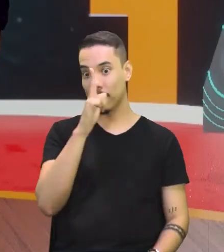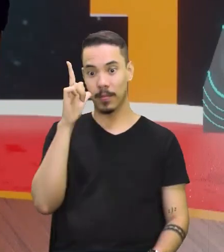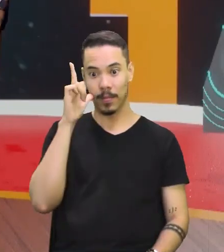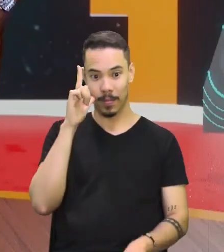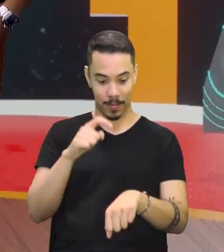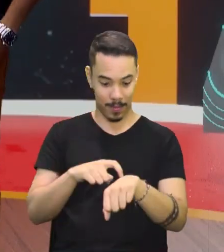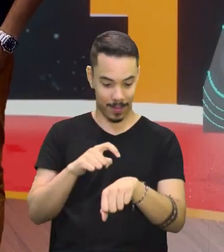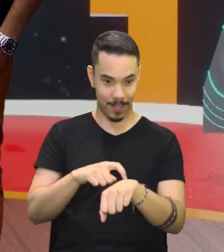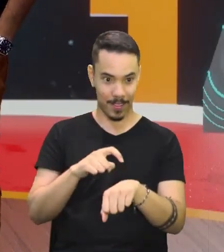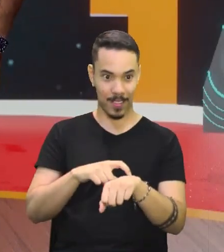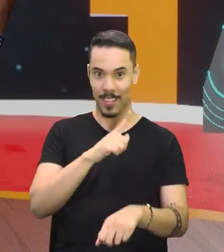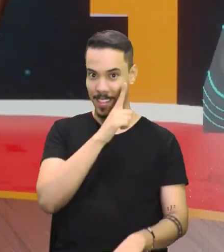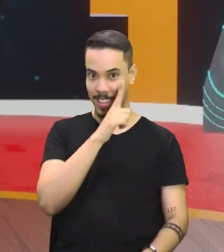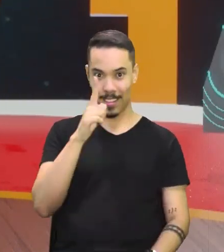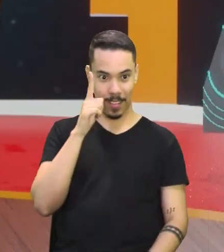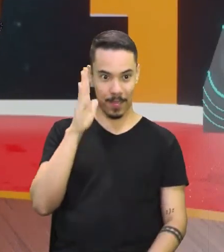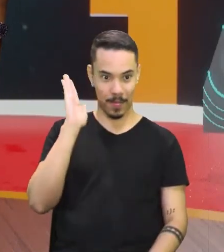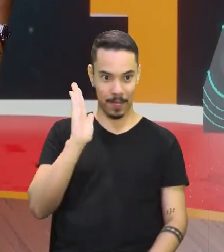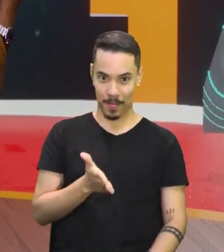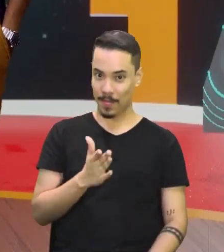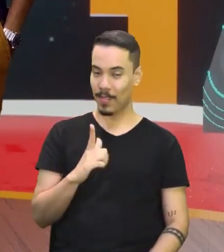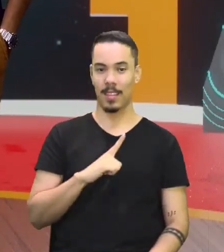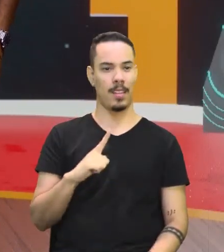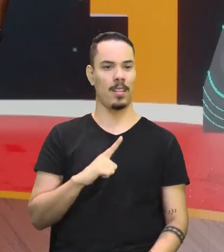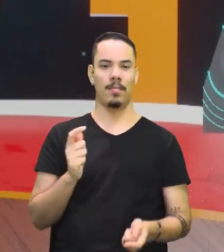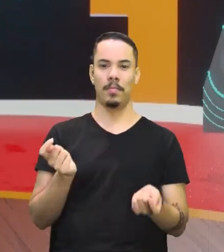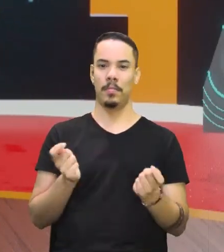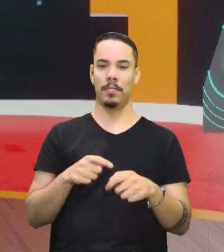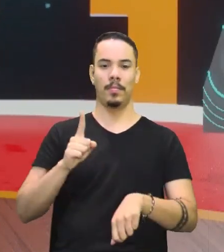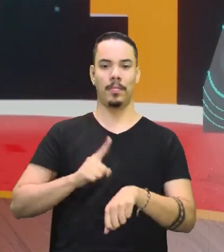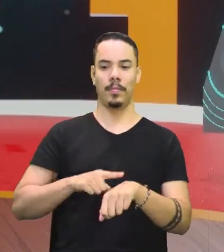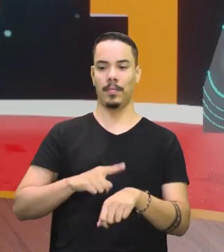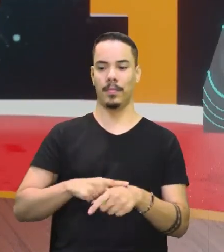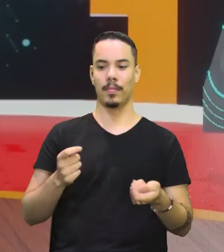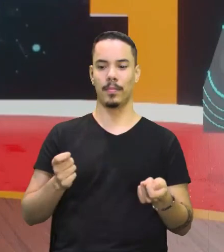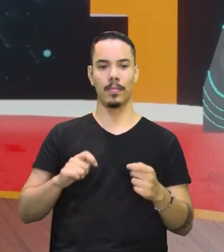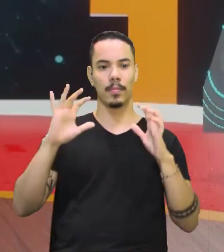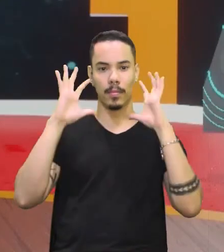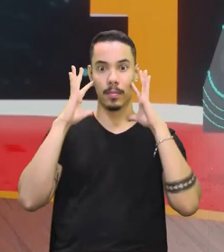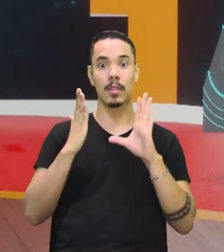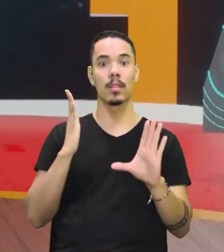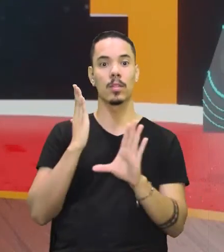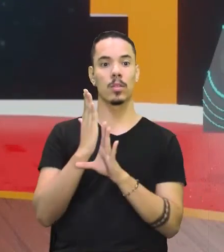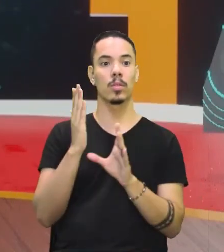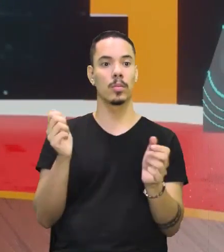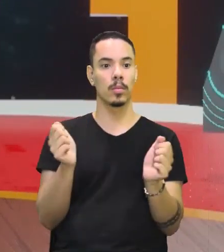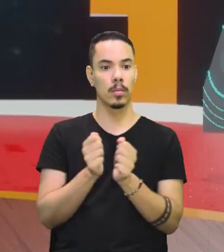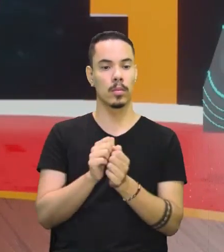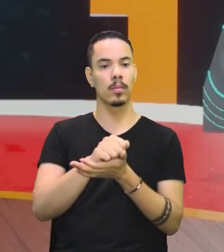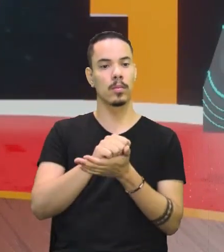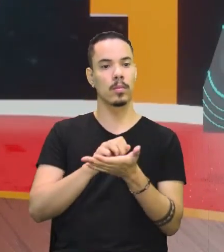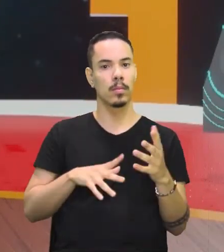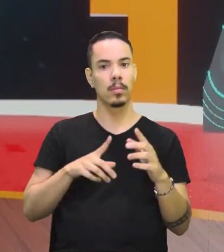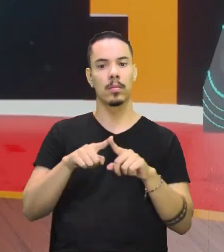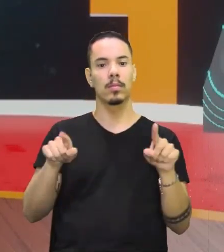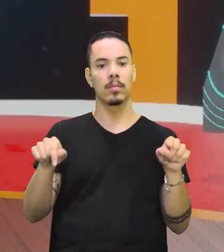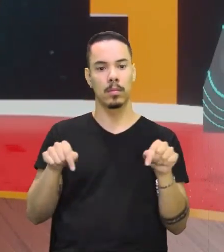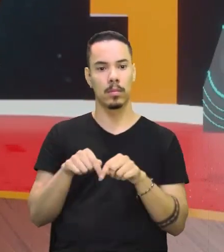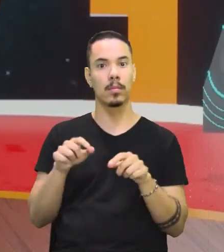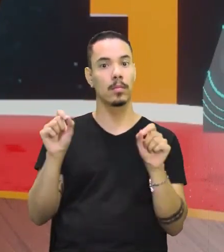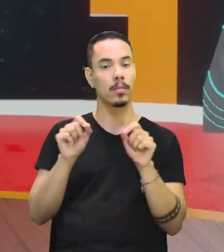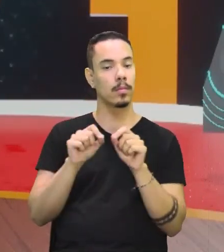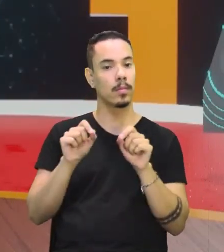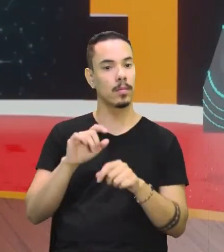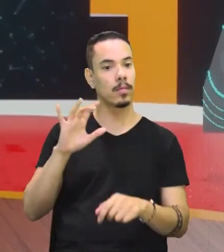do lanche. Ainda não, tem muito para ser feito, né? Mas então, descubra junto com as atividades de sala, faça essa